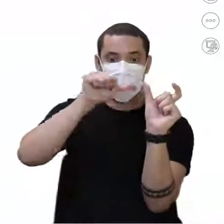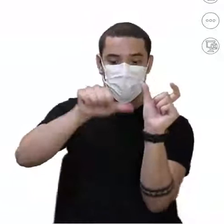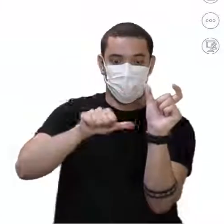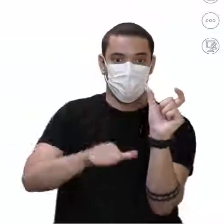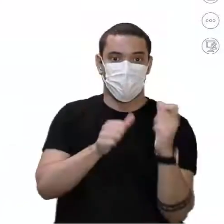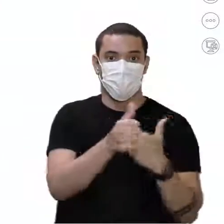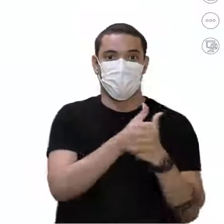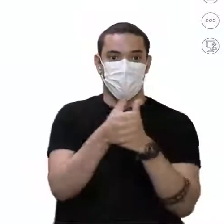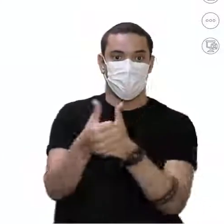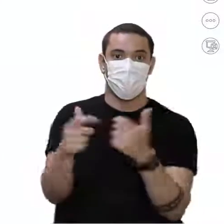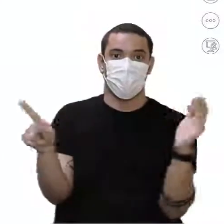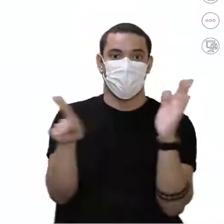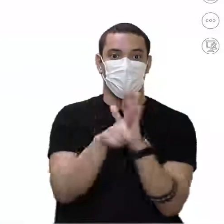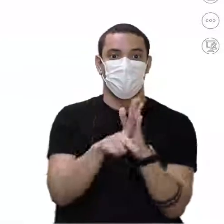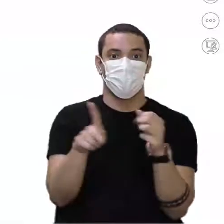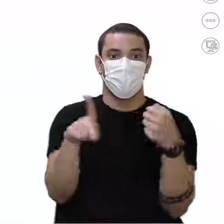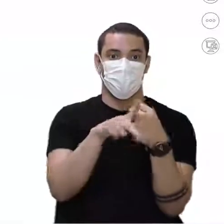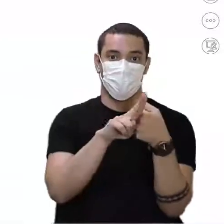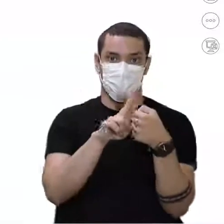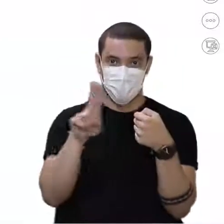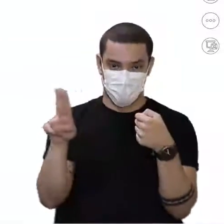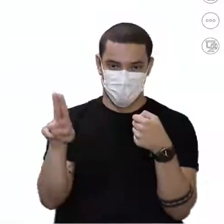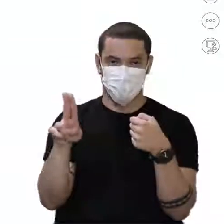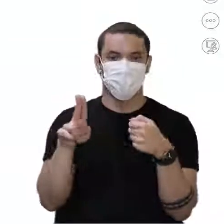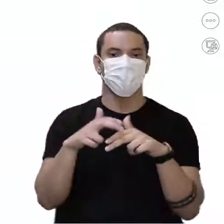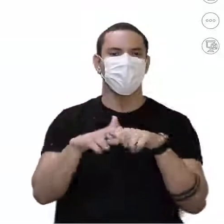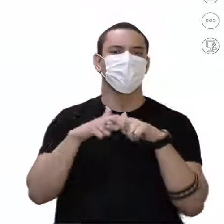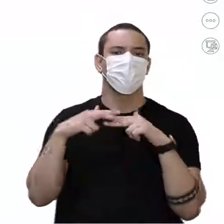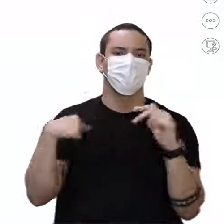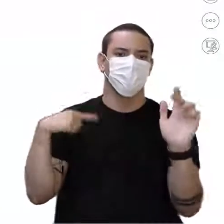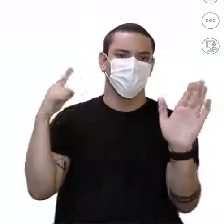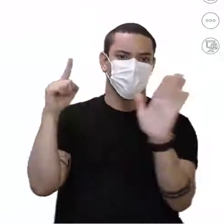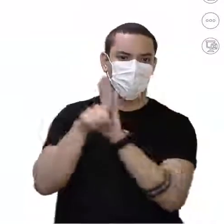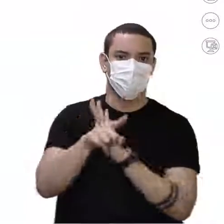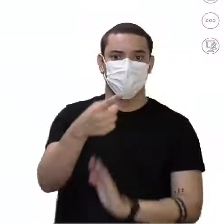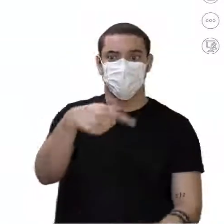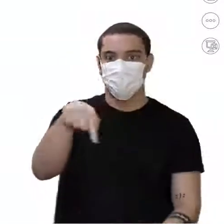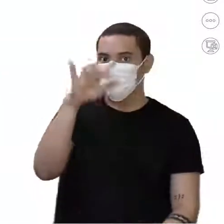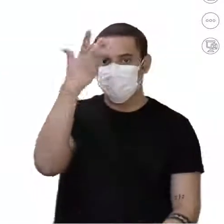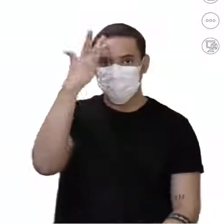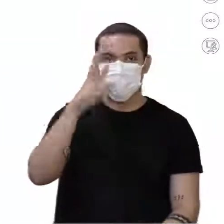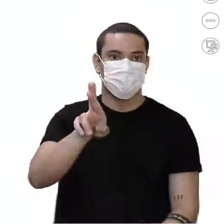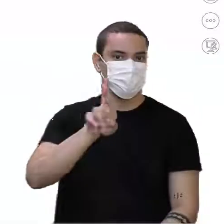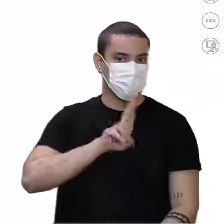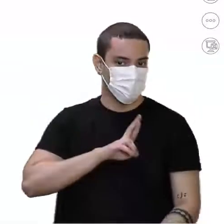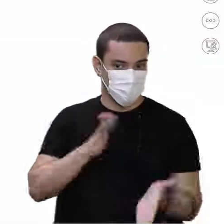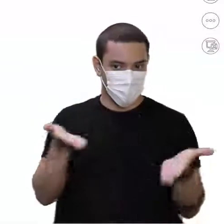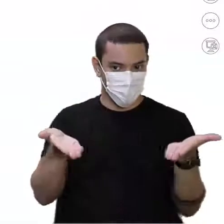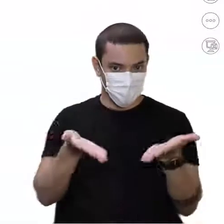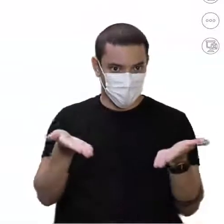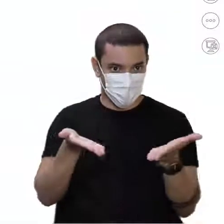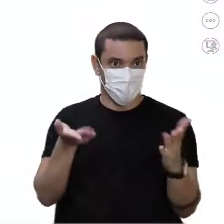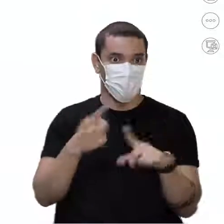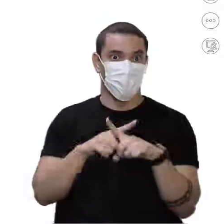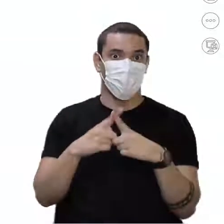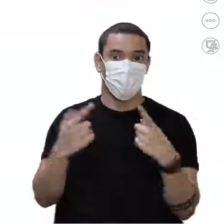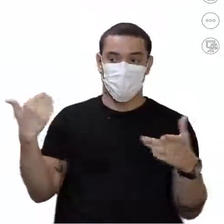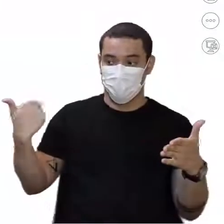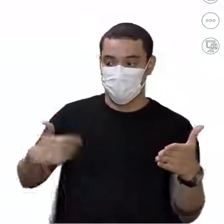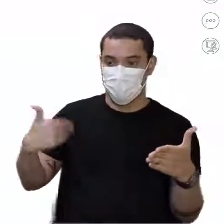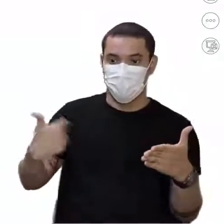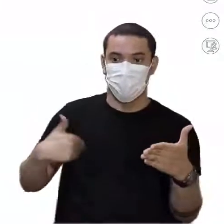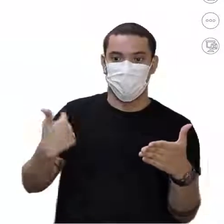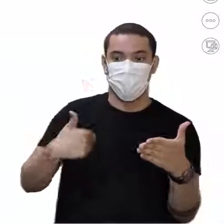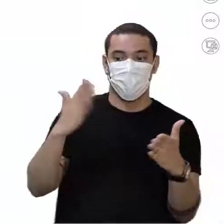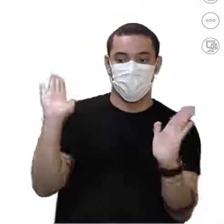os pronomes. E aí, essa é a minha pergunta para você. Talvez você não saiba responder agora, mas até o fim da aula você